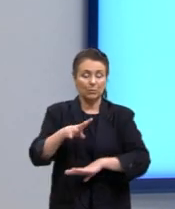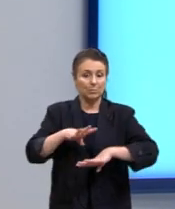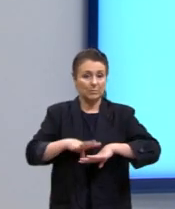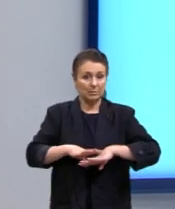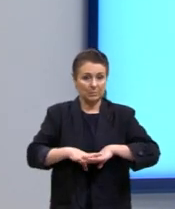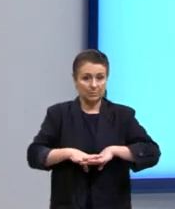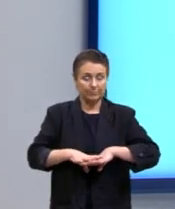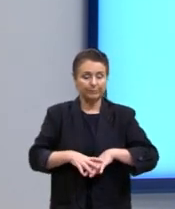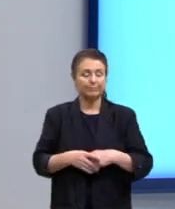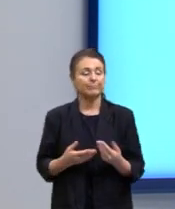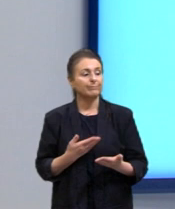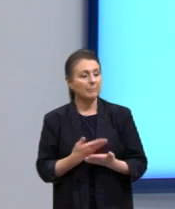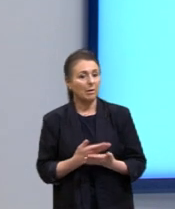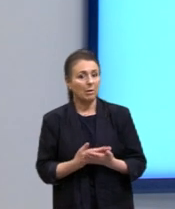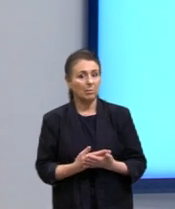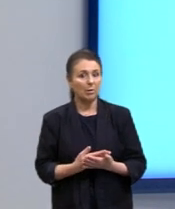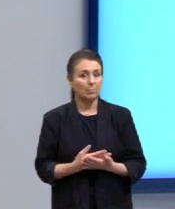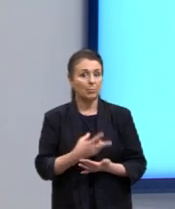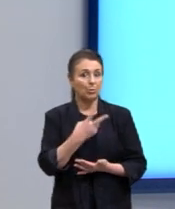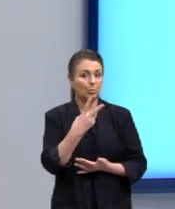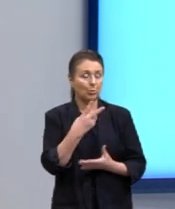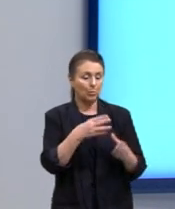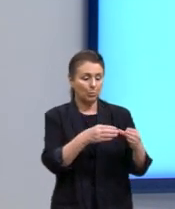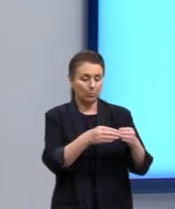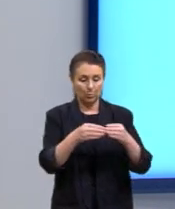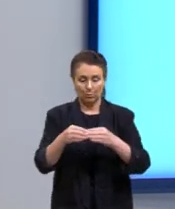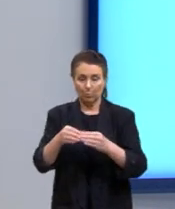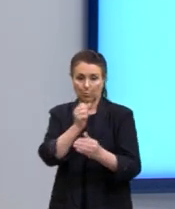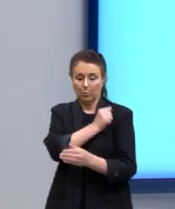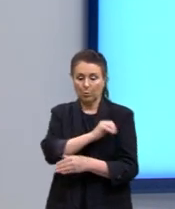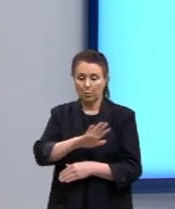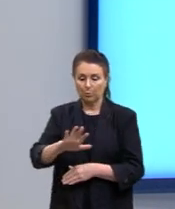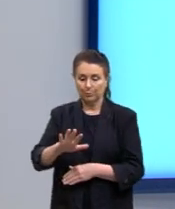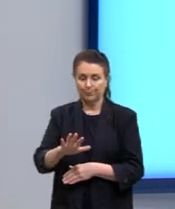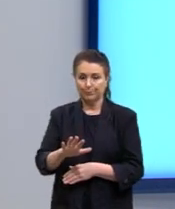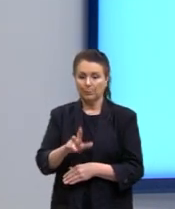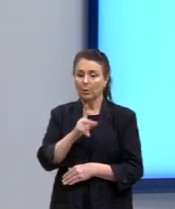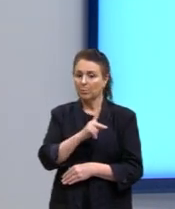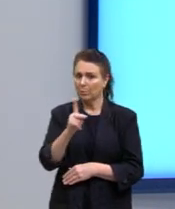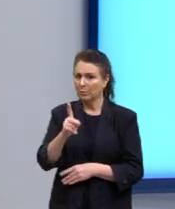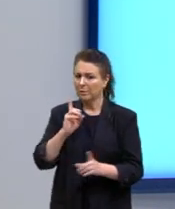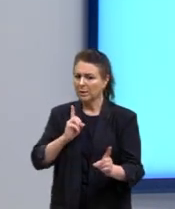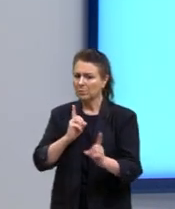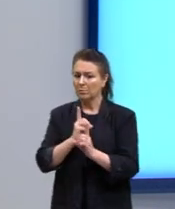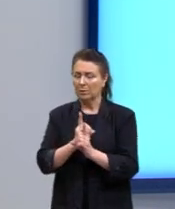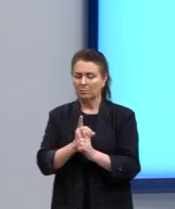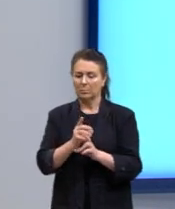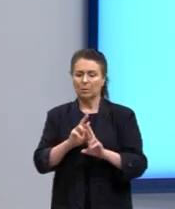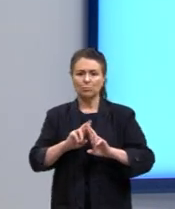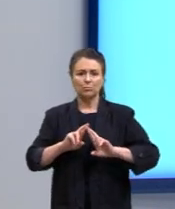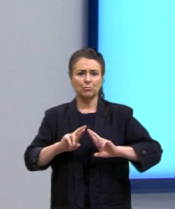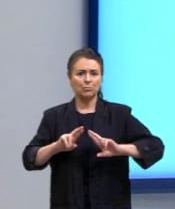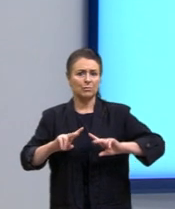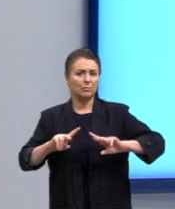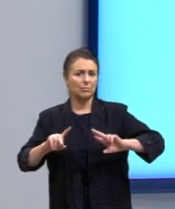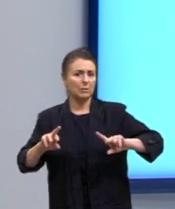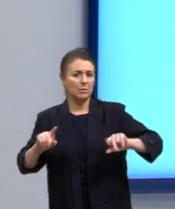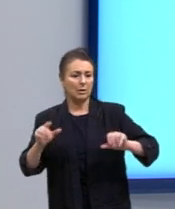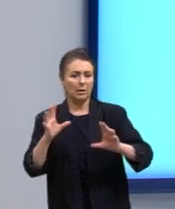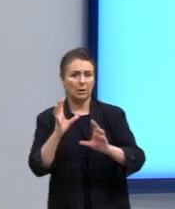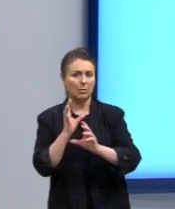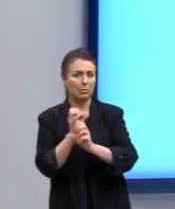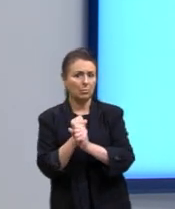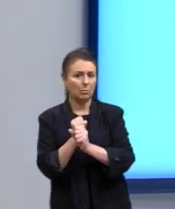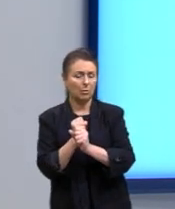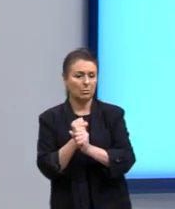que dá aula para duas turmas Ele quer saber se há diferença no desempenho médio entre